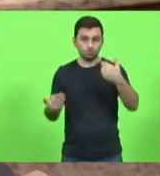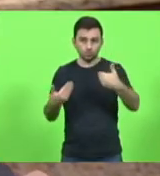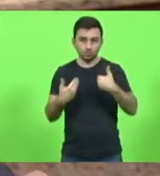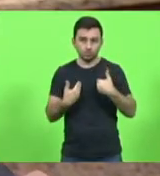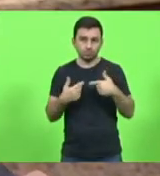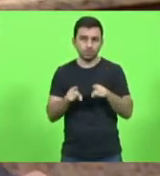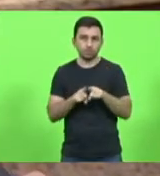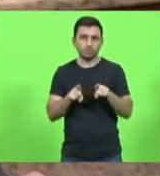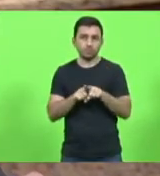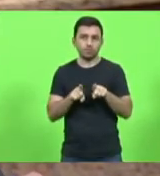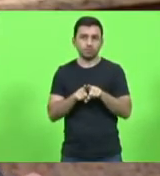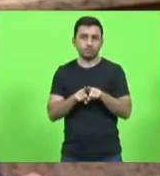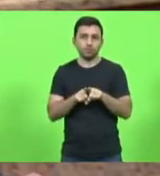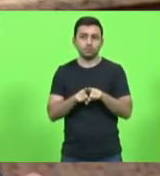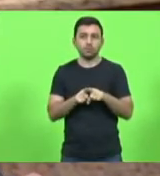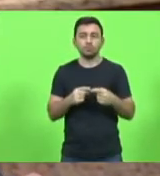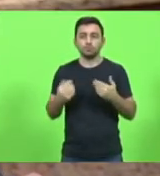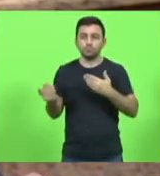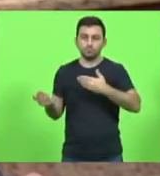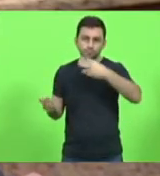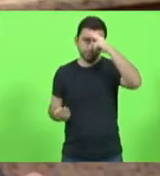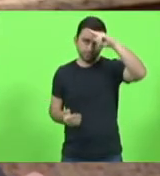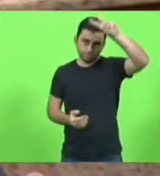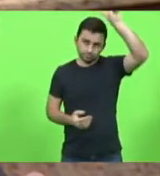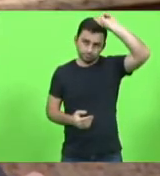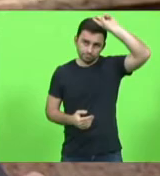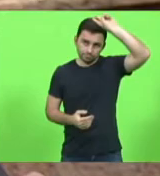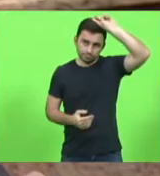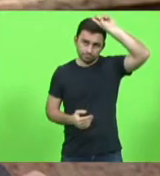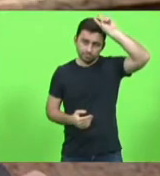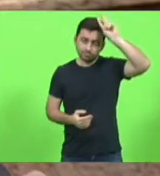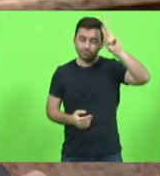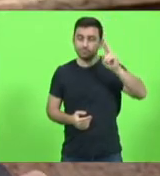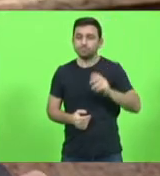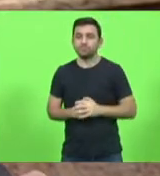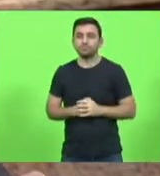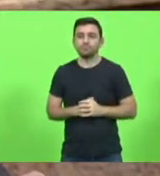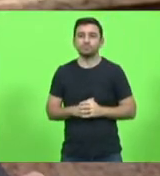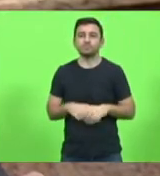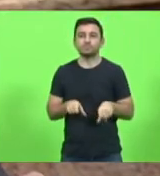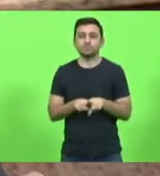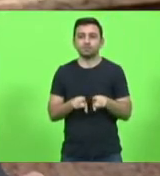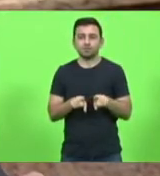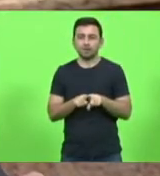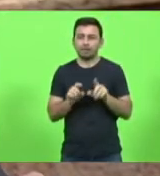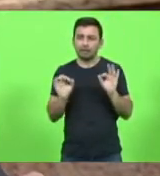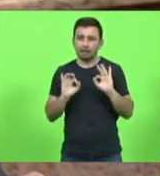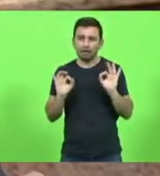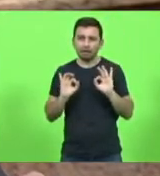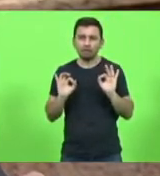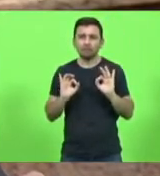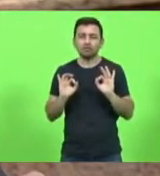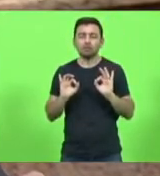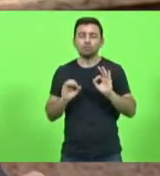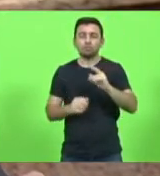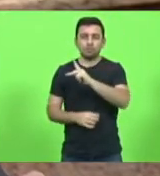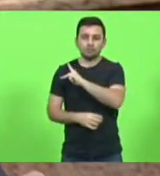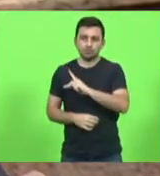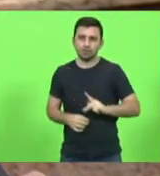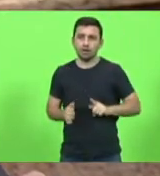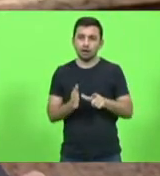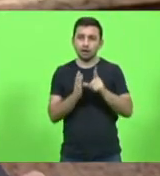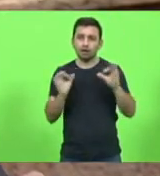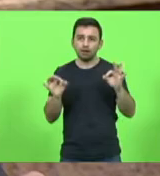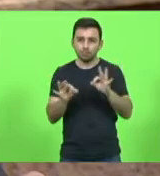o senhor deputado Vicente Caropreso, que me deu uma bronca. Nada mais havendo, o senhor presidente, antes de encerrar a sessão, convocou